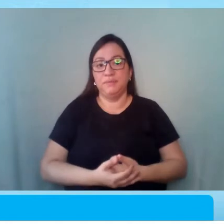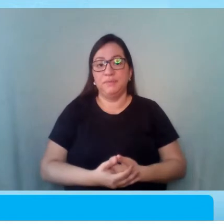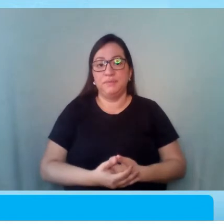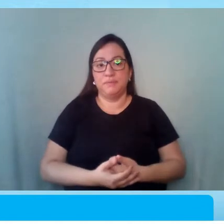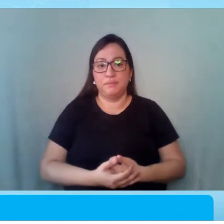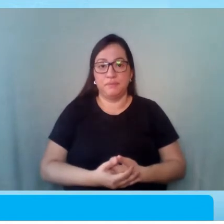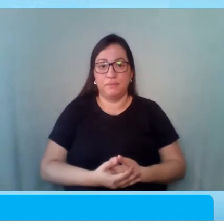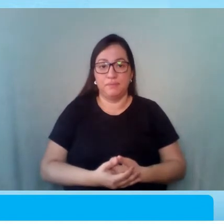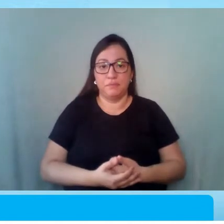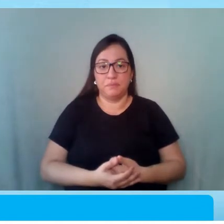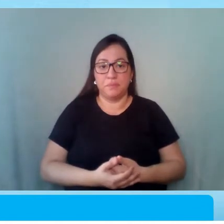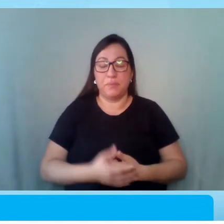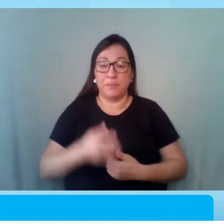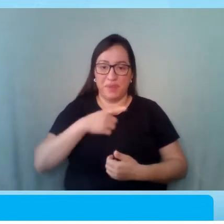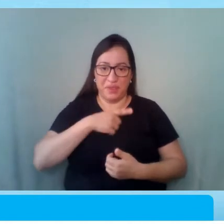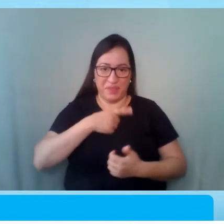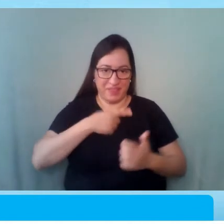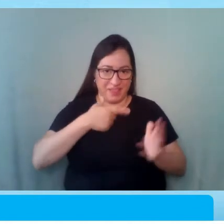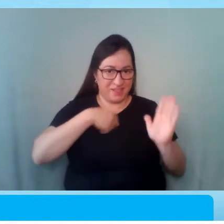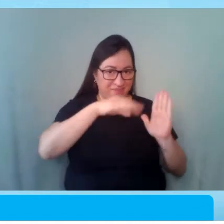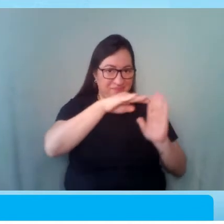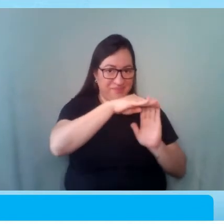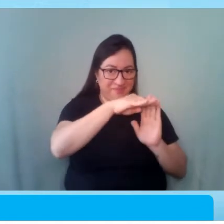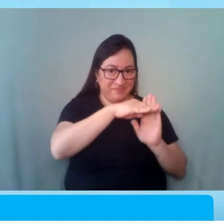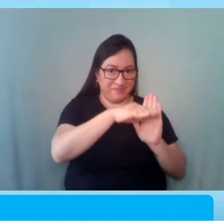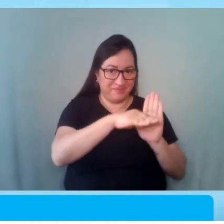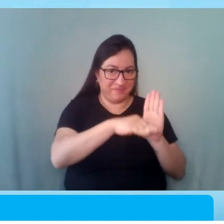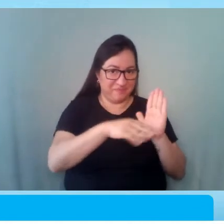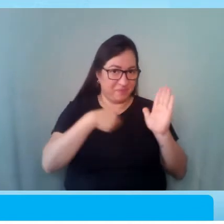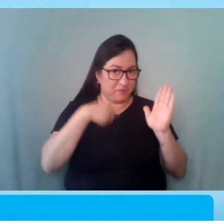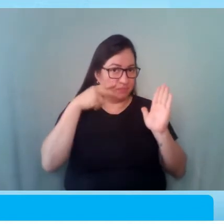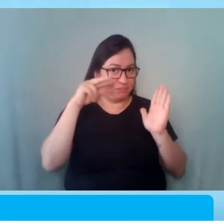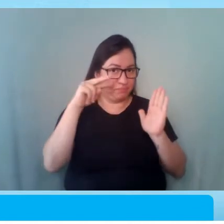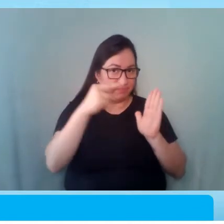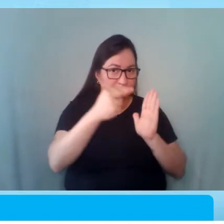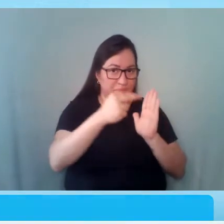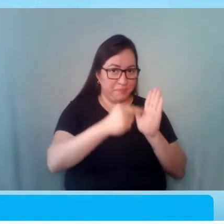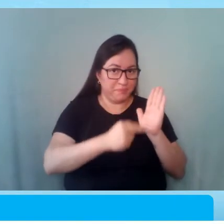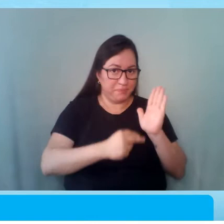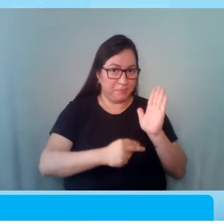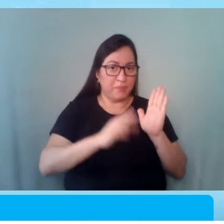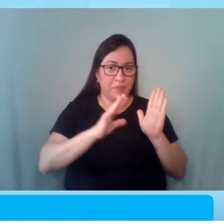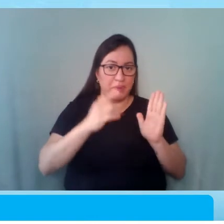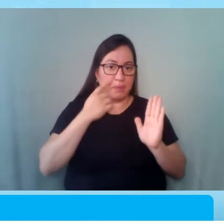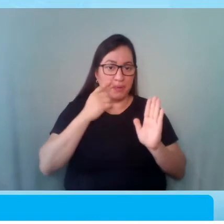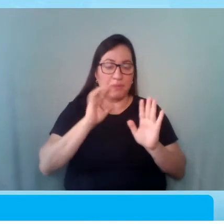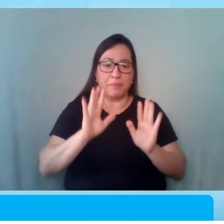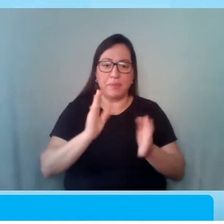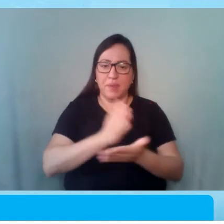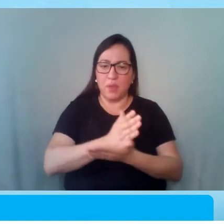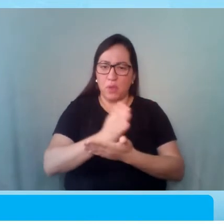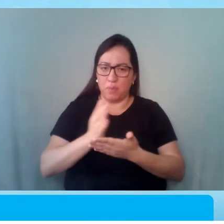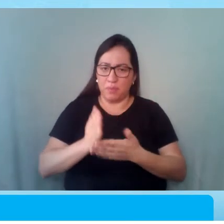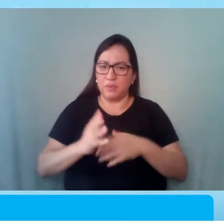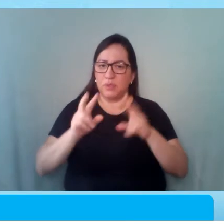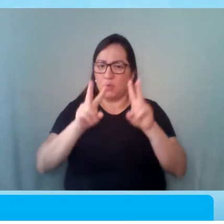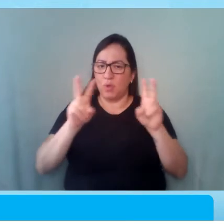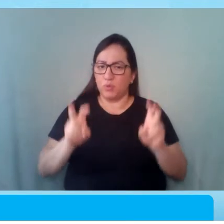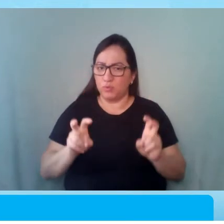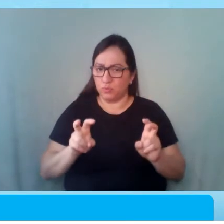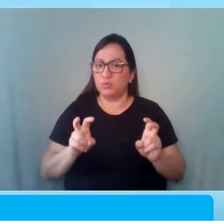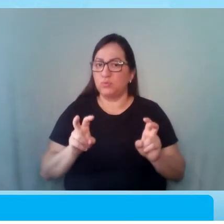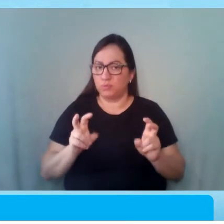tenho um roteirinho aqui para seguir, né? Eu vou, antes de dar início, apresentar o tema de hoje,